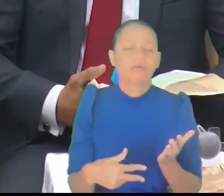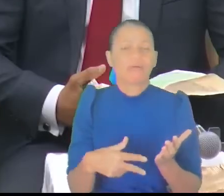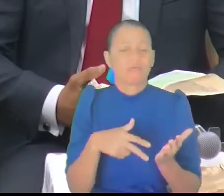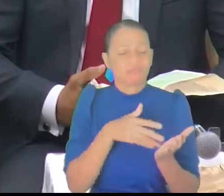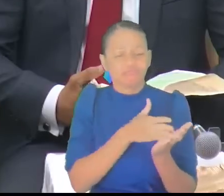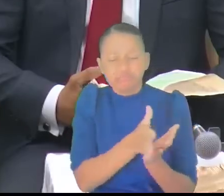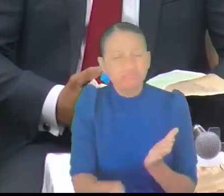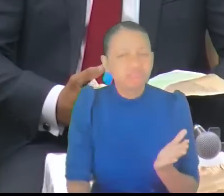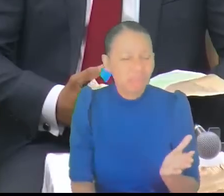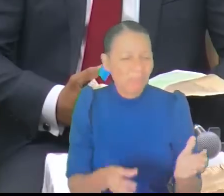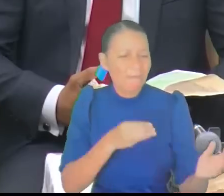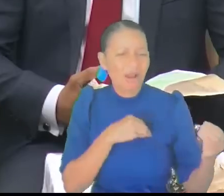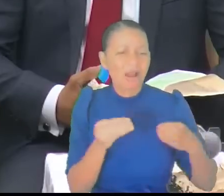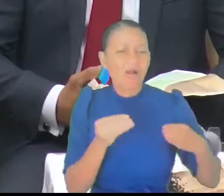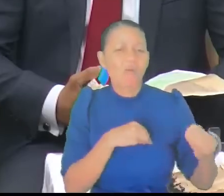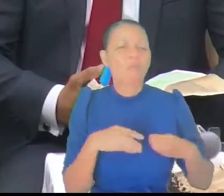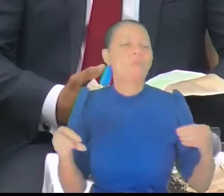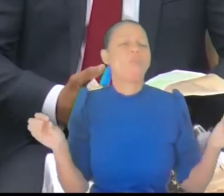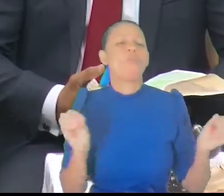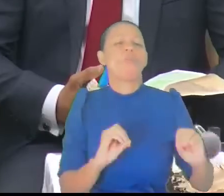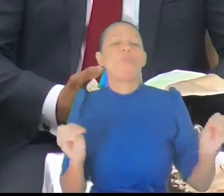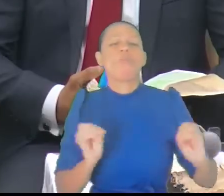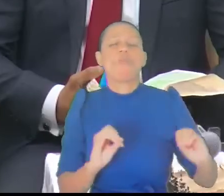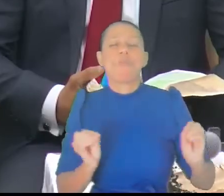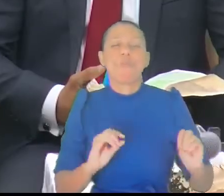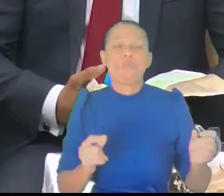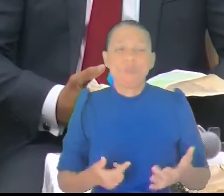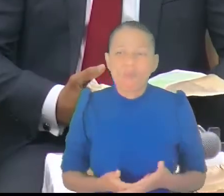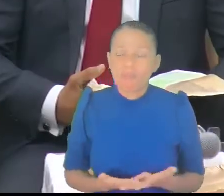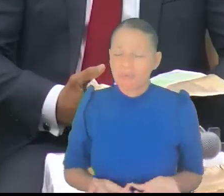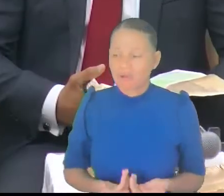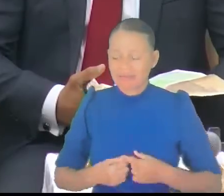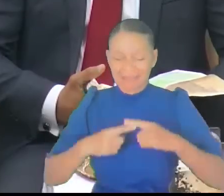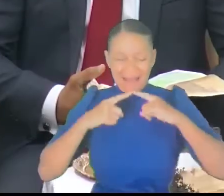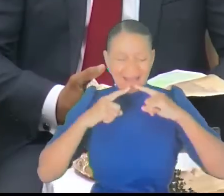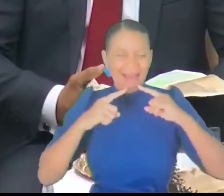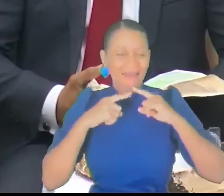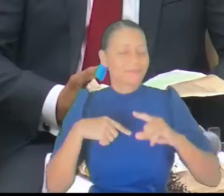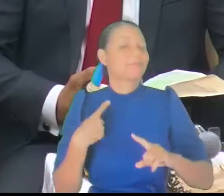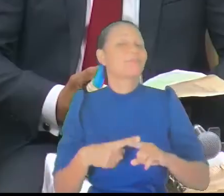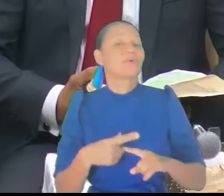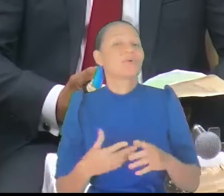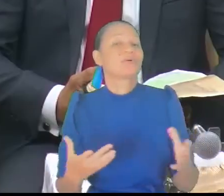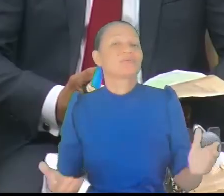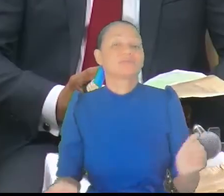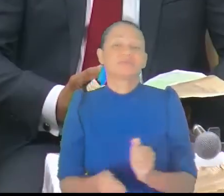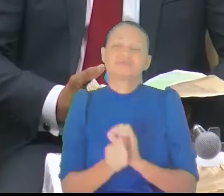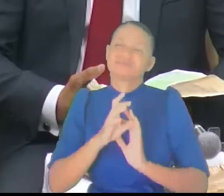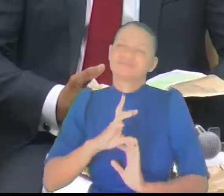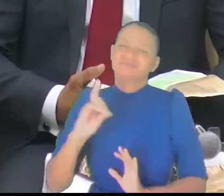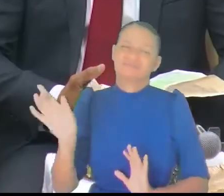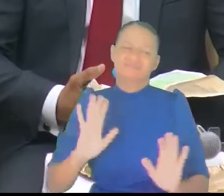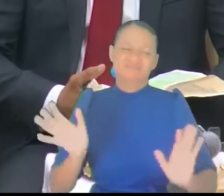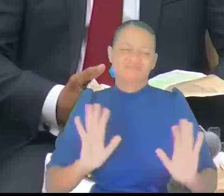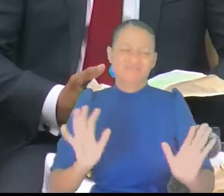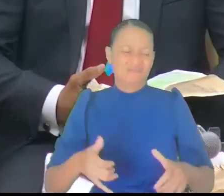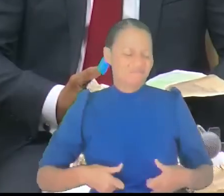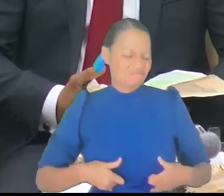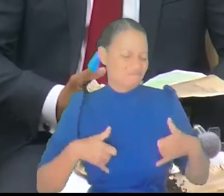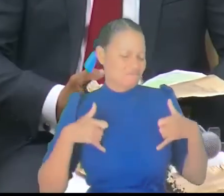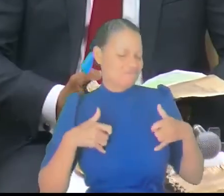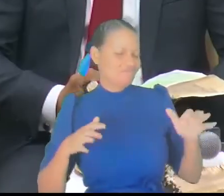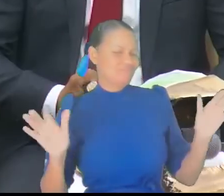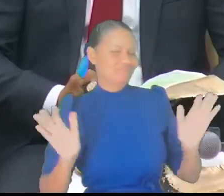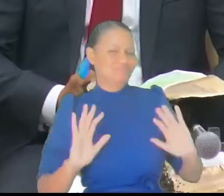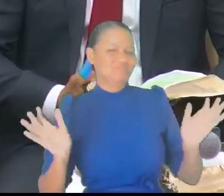não pecou? Por que é que você não deu escândalo? Irmãos, glória a Deus, não fique vaidoso não.